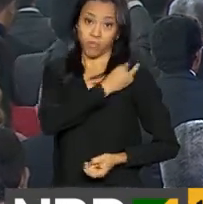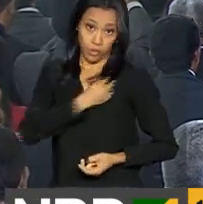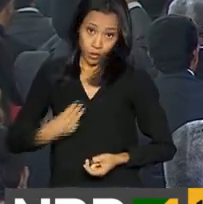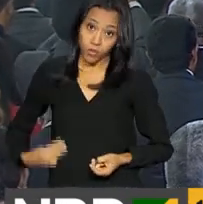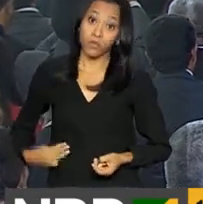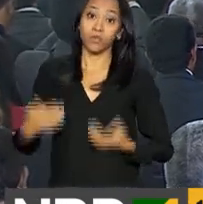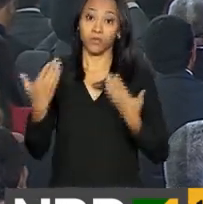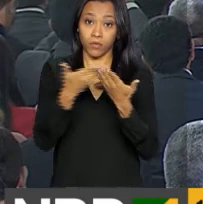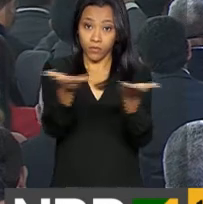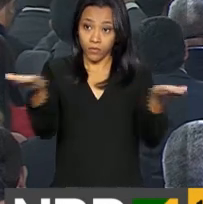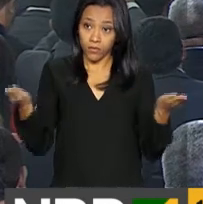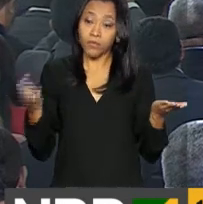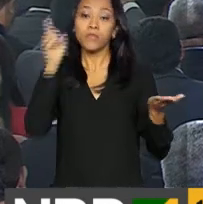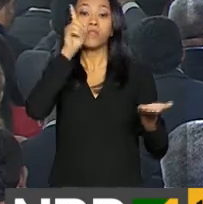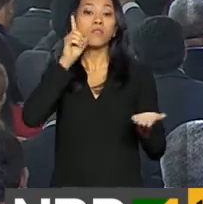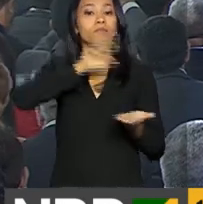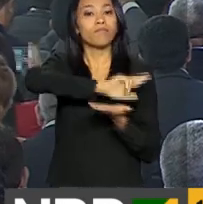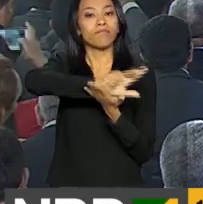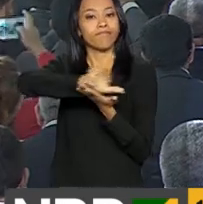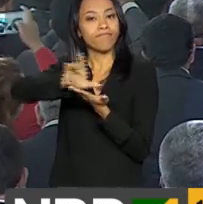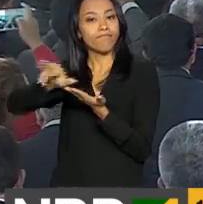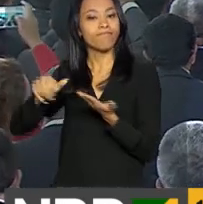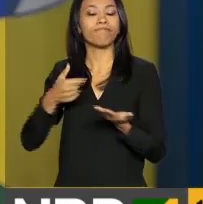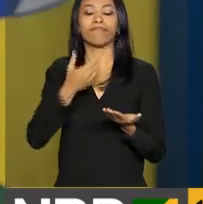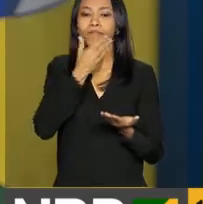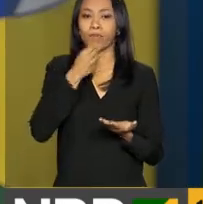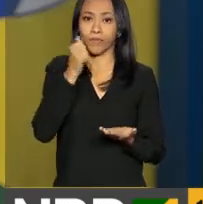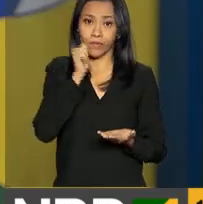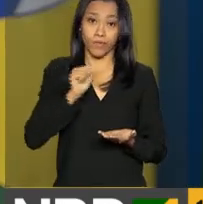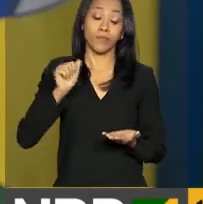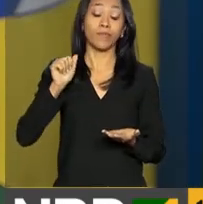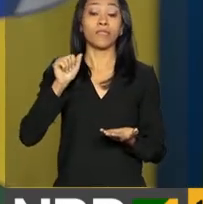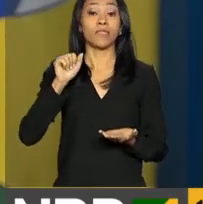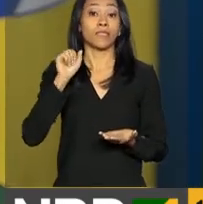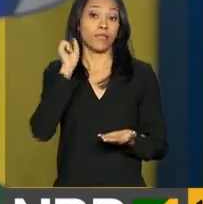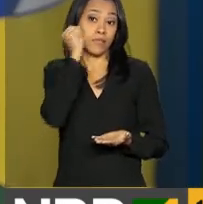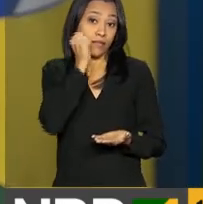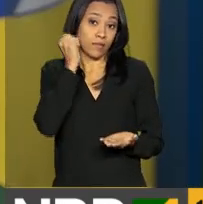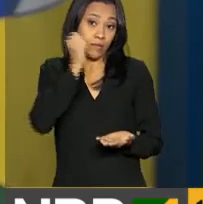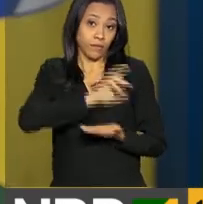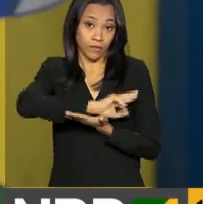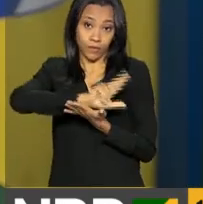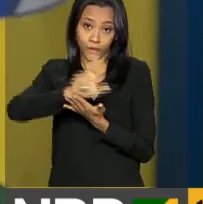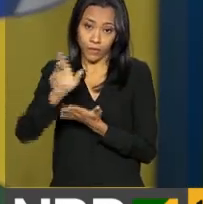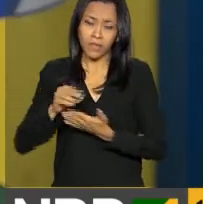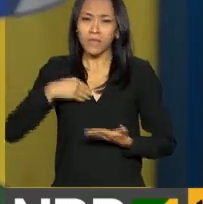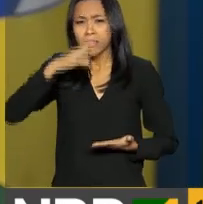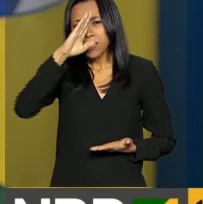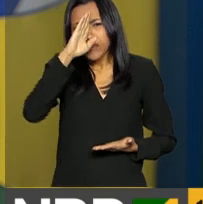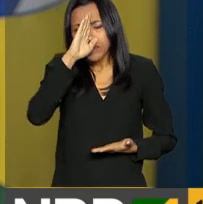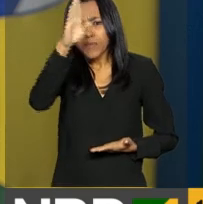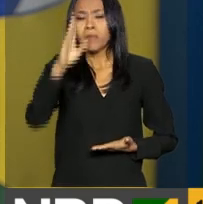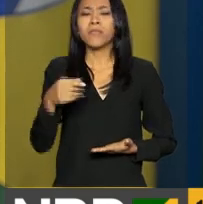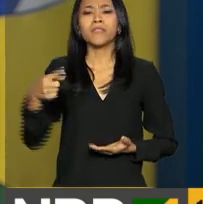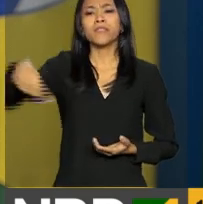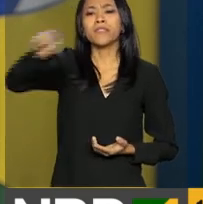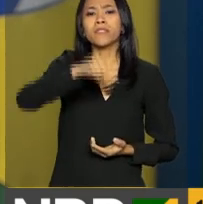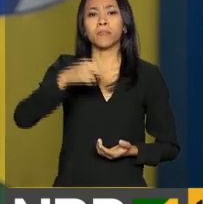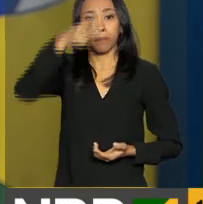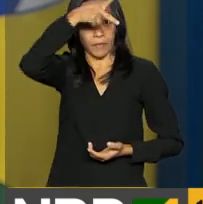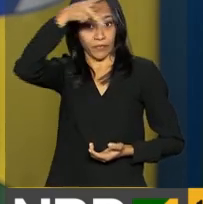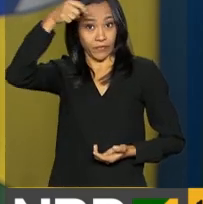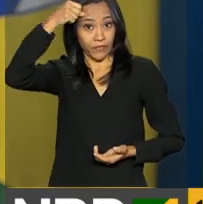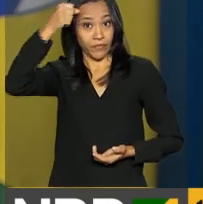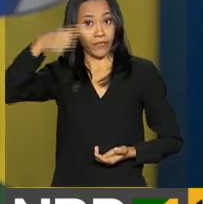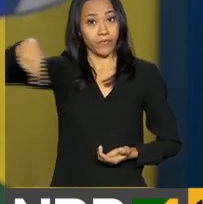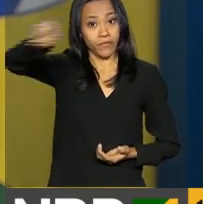deputados, deputadas, senadores, senadoras, especialmente os prefeitos, vice-prefeitos que vieram